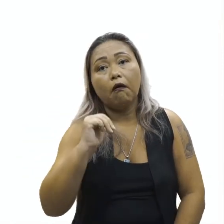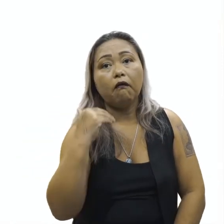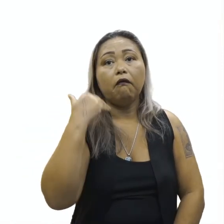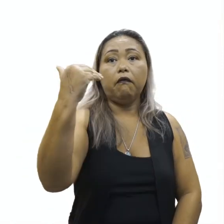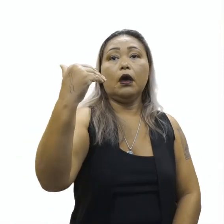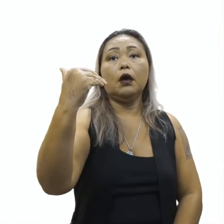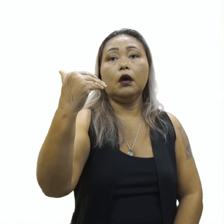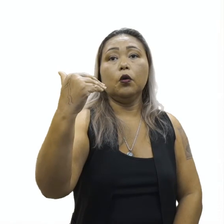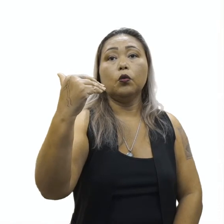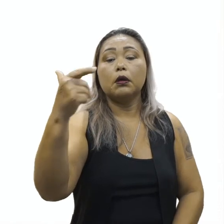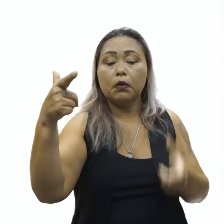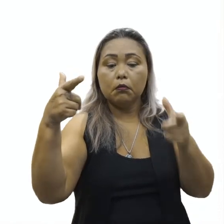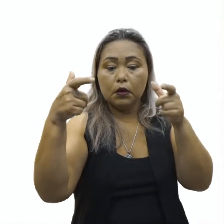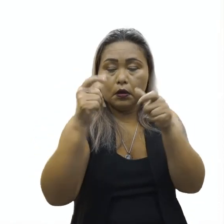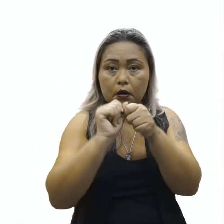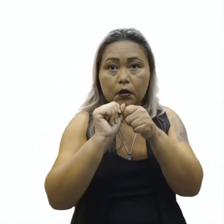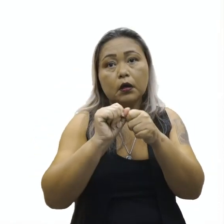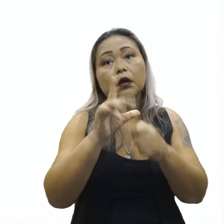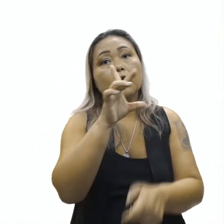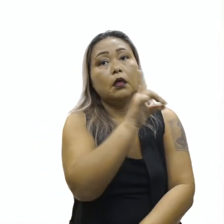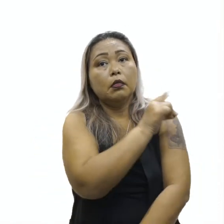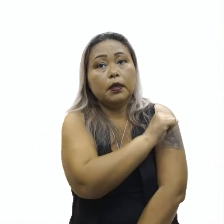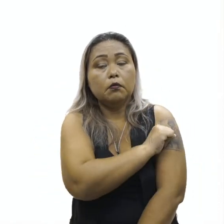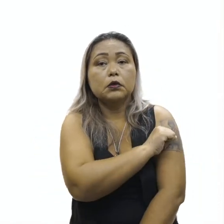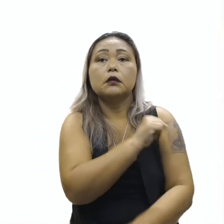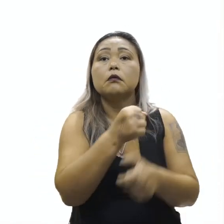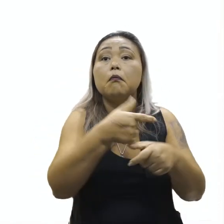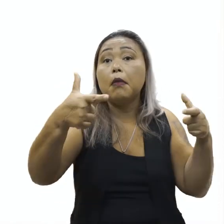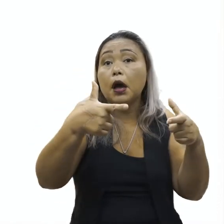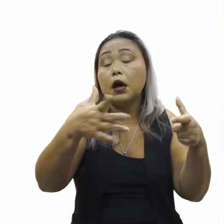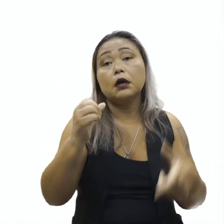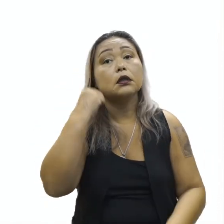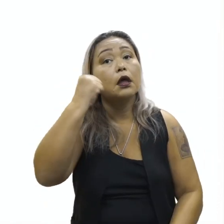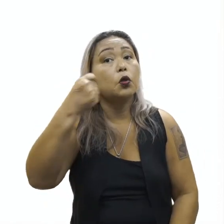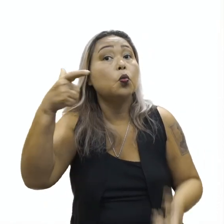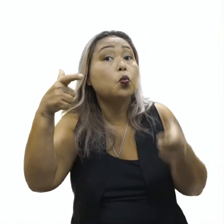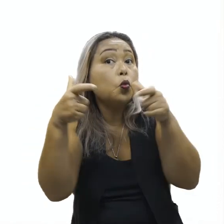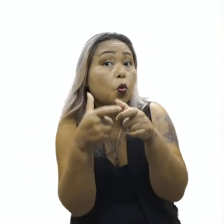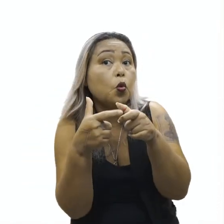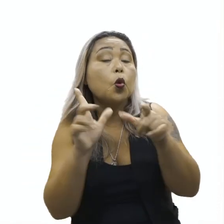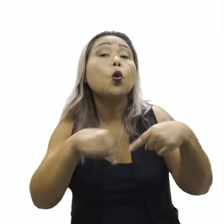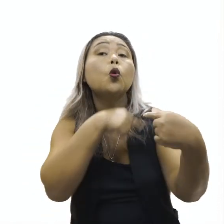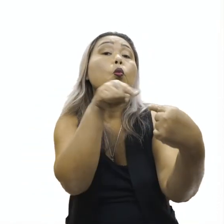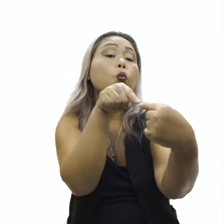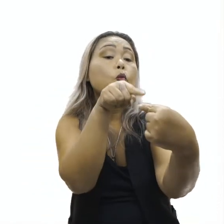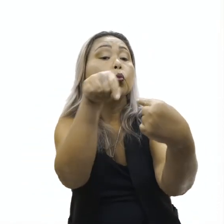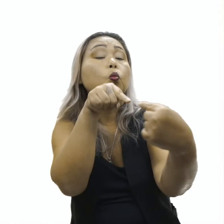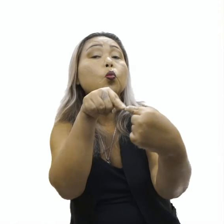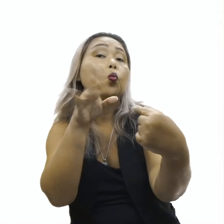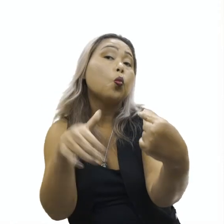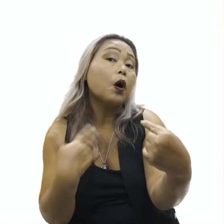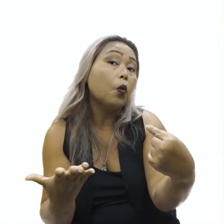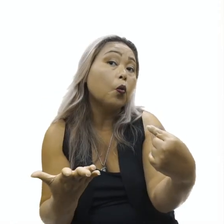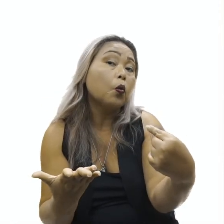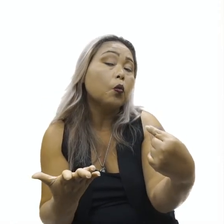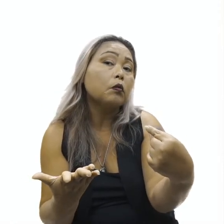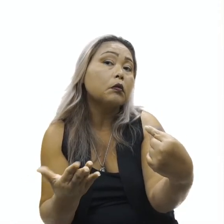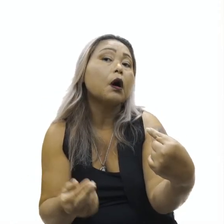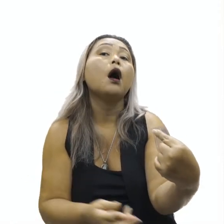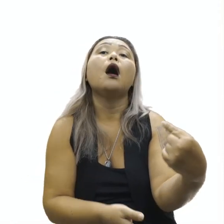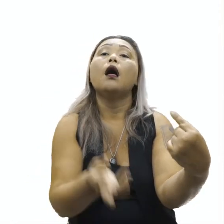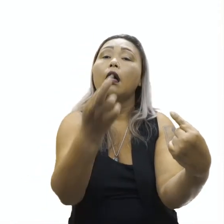menos senadores do que deputados, se vocês perceberem aí. Qual é a função desses dois aqui, gente? Fiscalizar